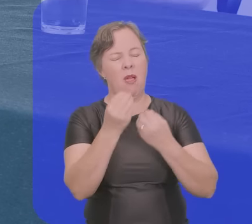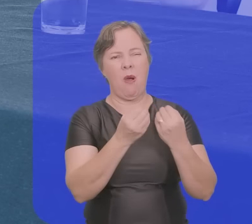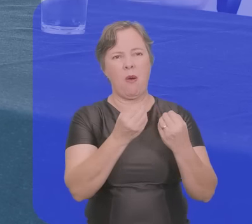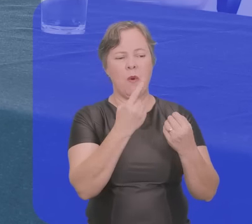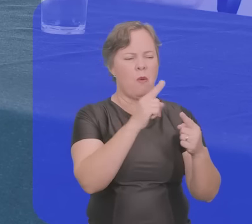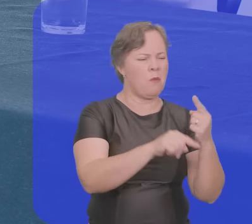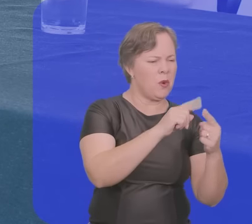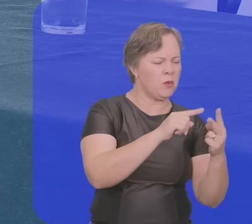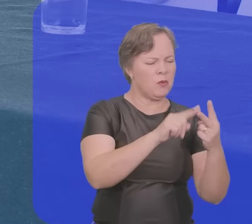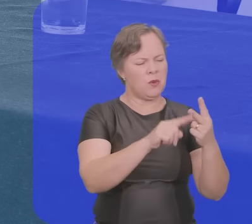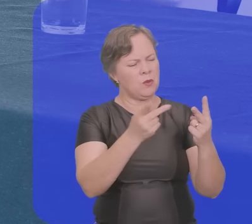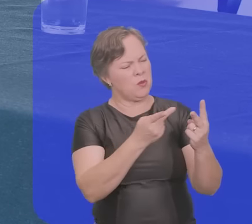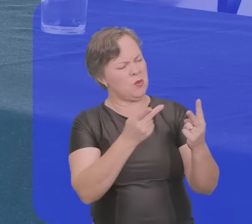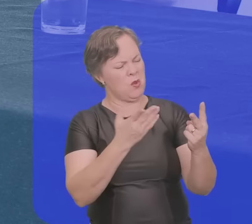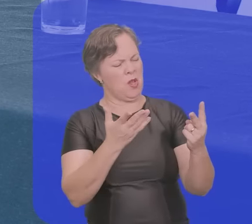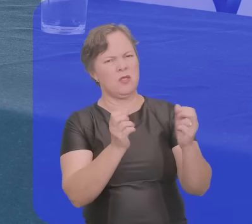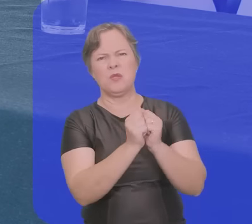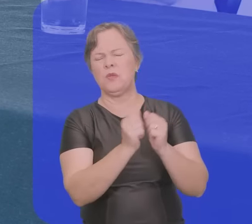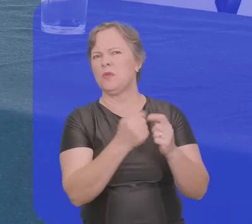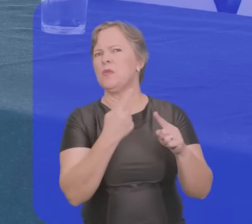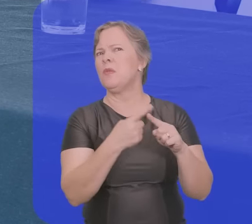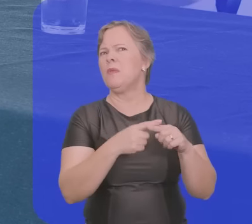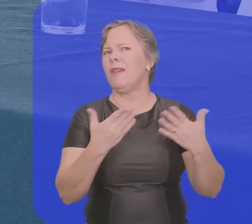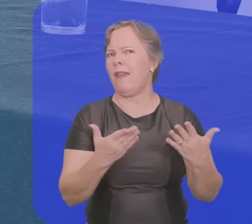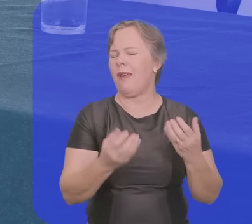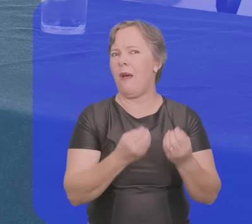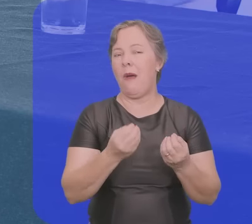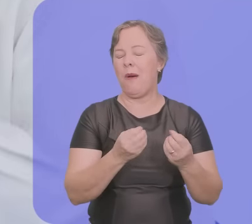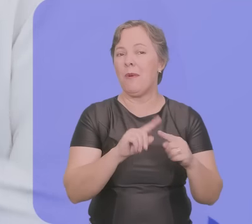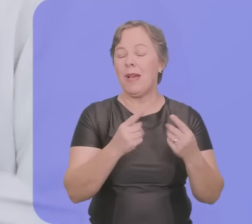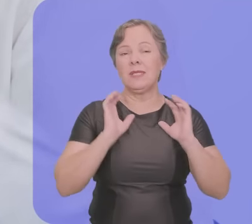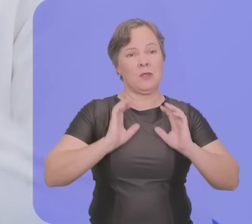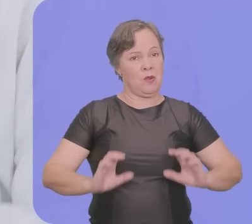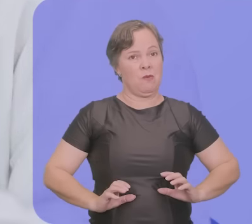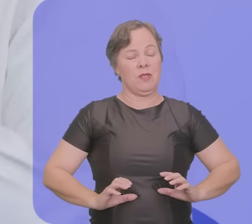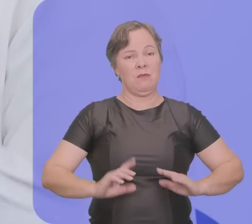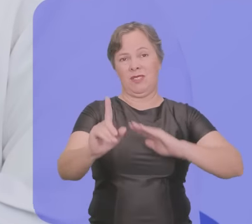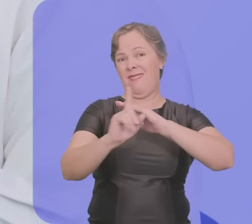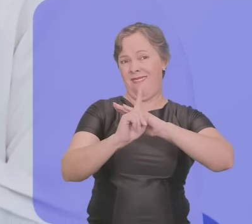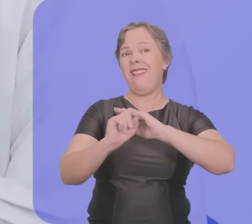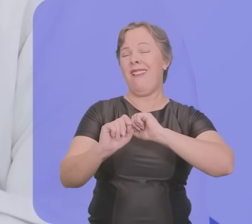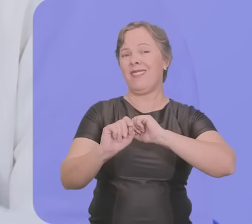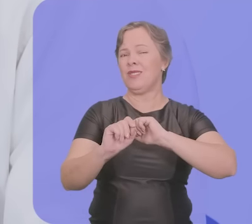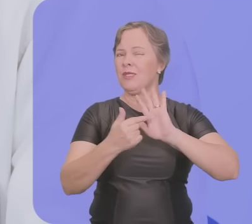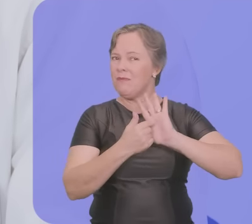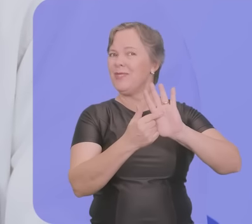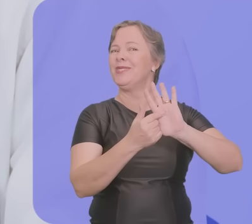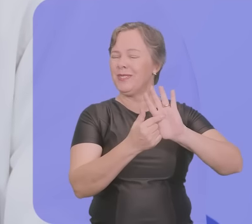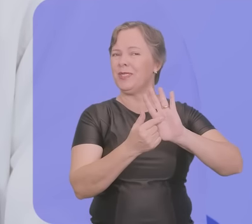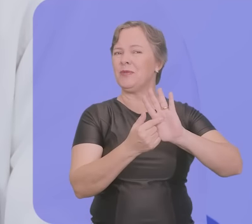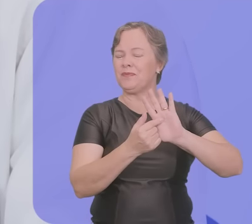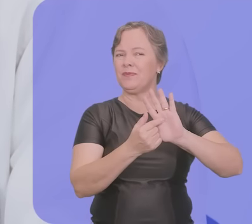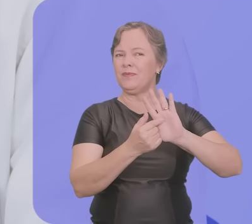sistema diferente, né? Então há várias entradas, há vários processamentos de informações em softwares